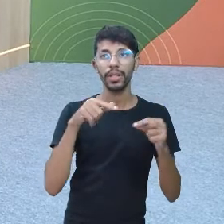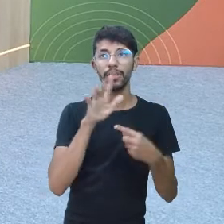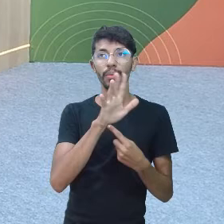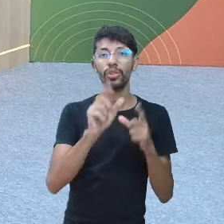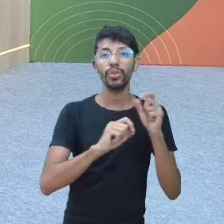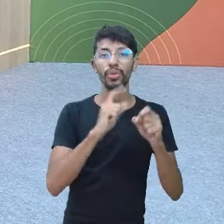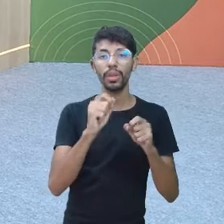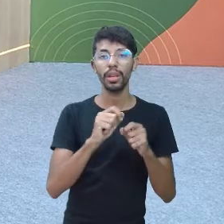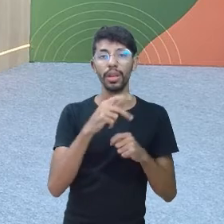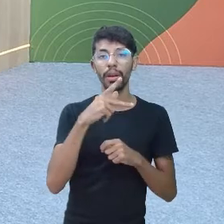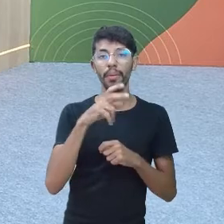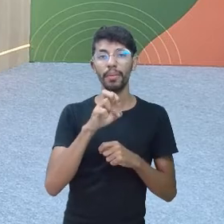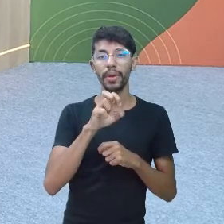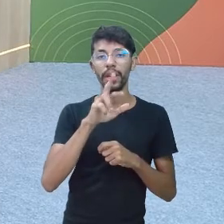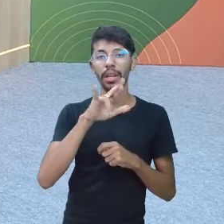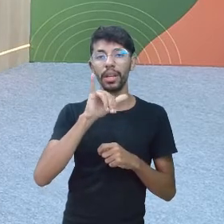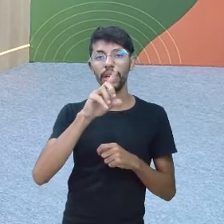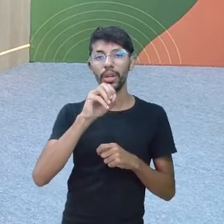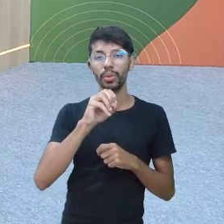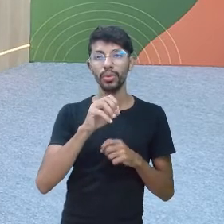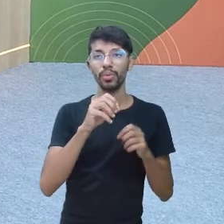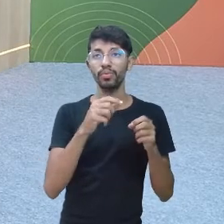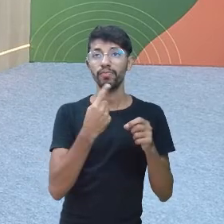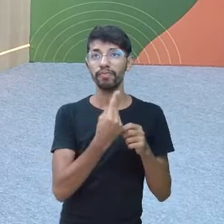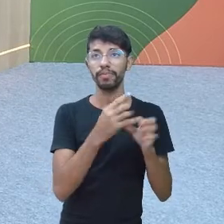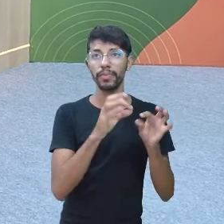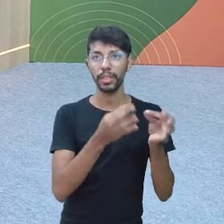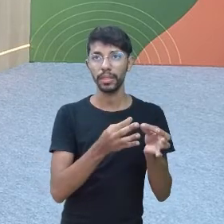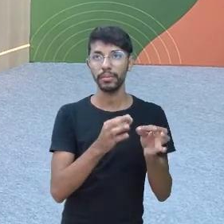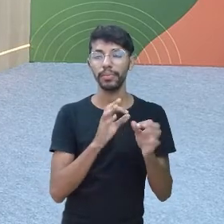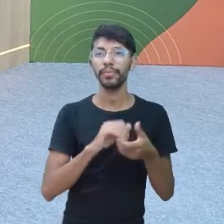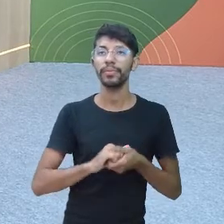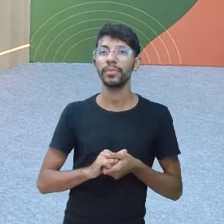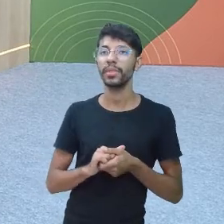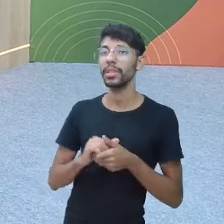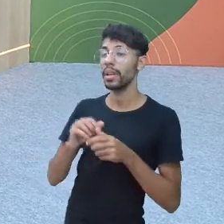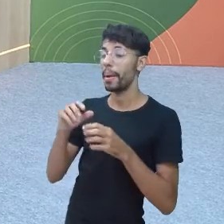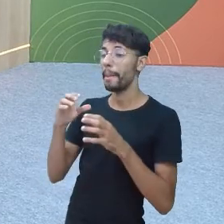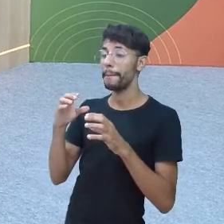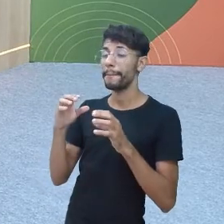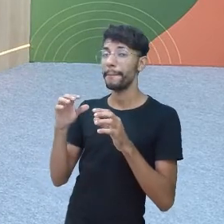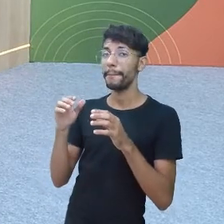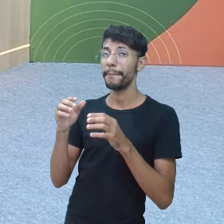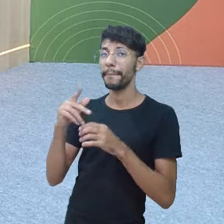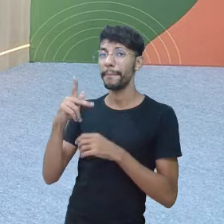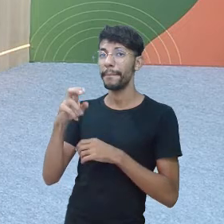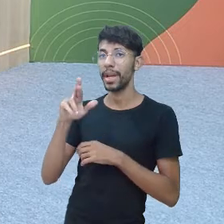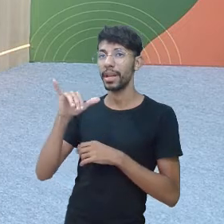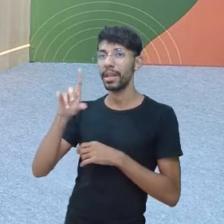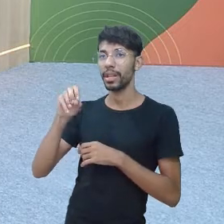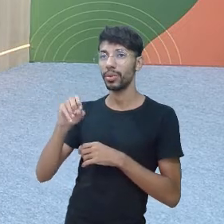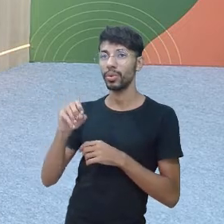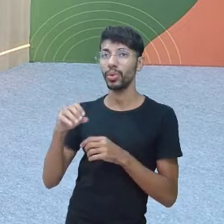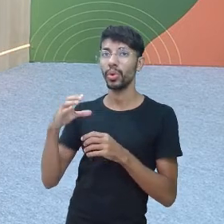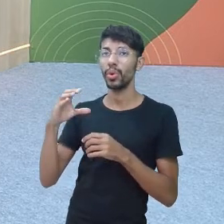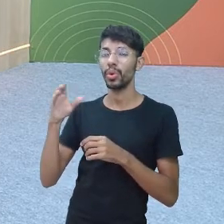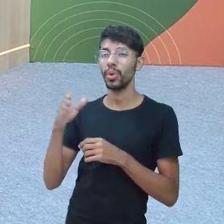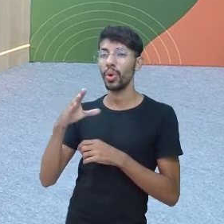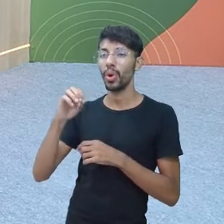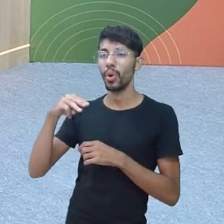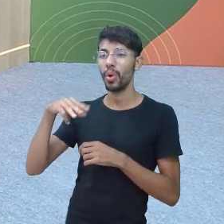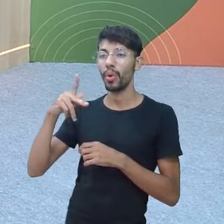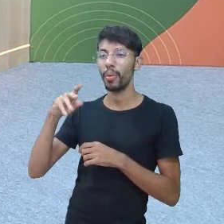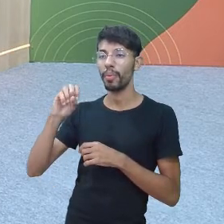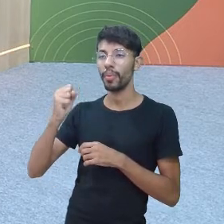um período sozinho, um período individual. O período composto é dado por aqueles que possuem mais de um verbo. Então, eu vou